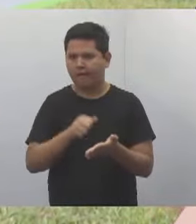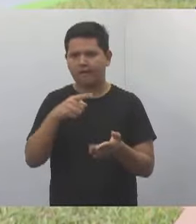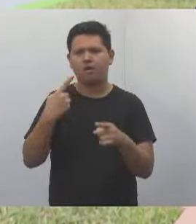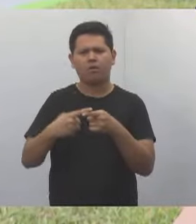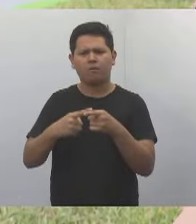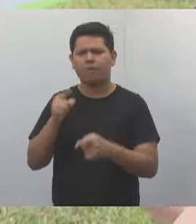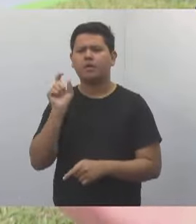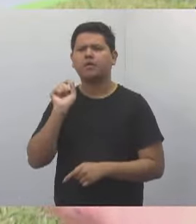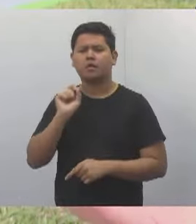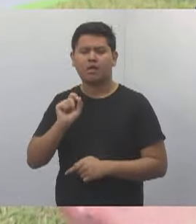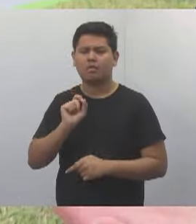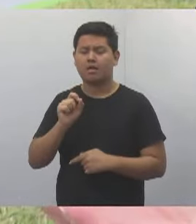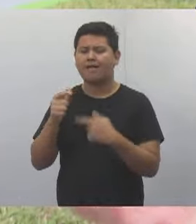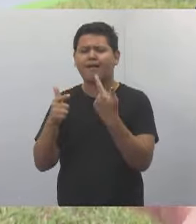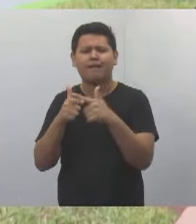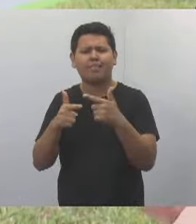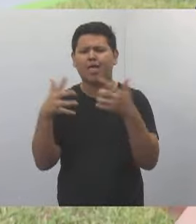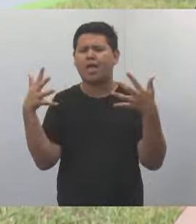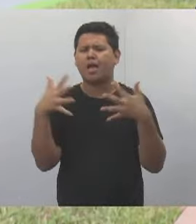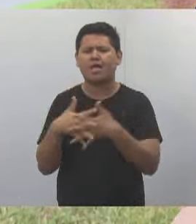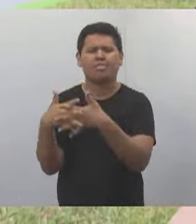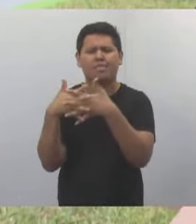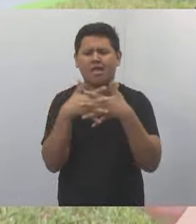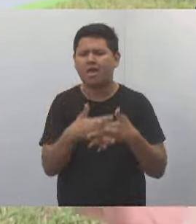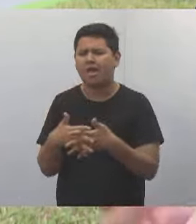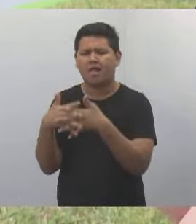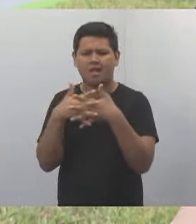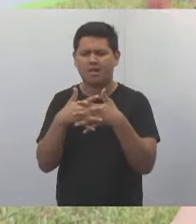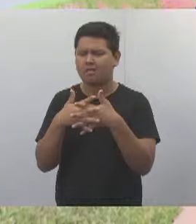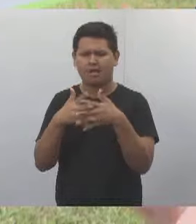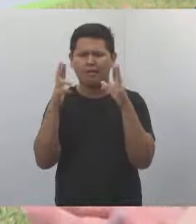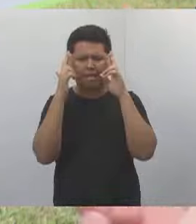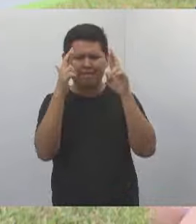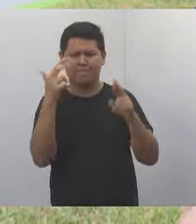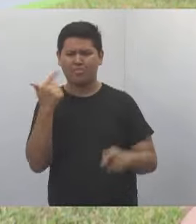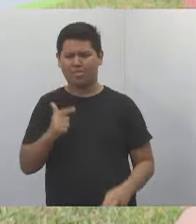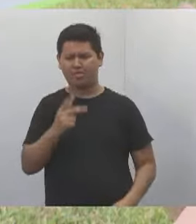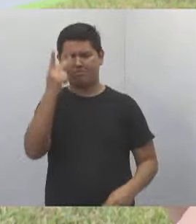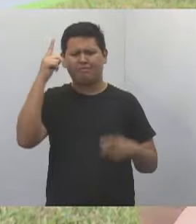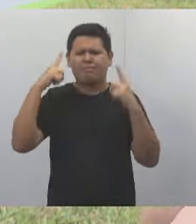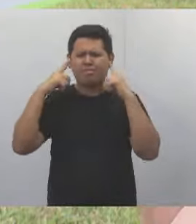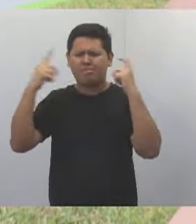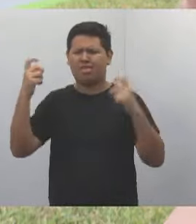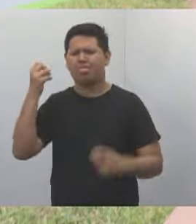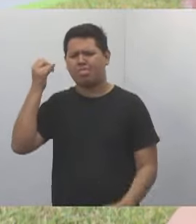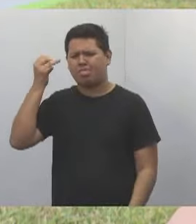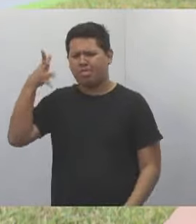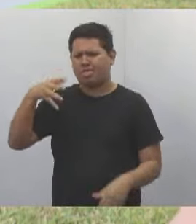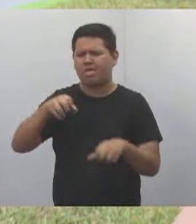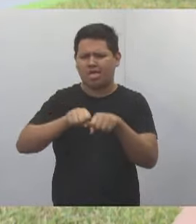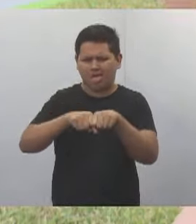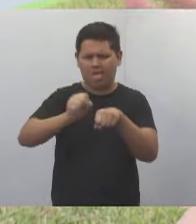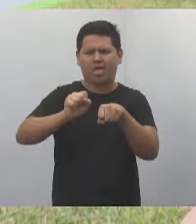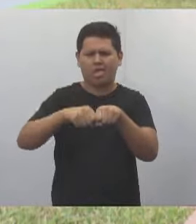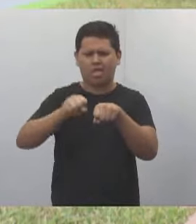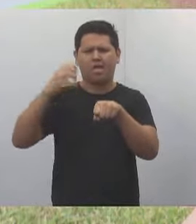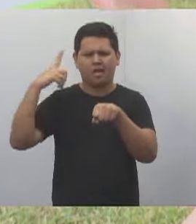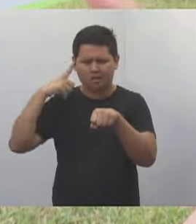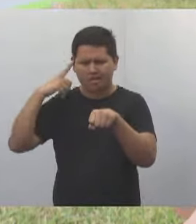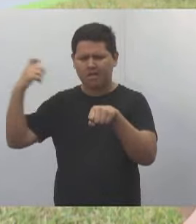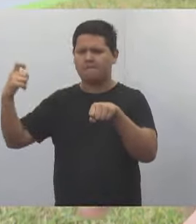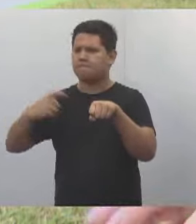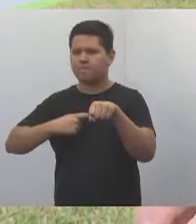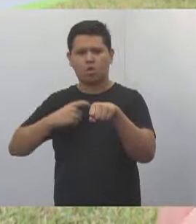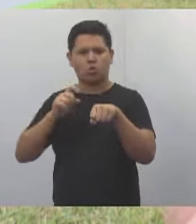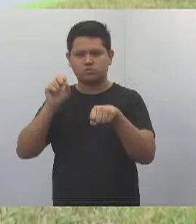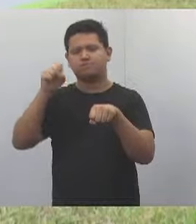porque atrapalha demais. É uma coisa, um desrespeito. É um barulho muito grande. Às vezes, de noite, você escuta... Eu sou